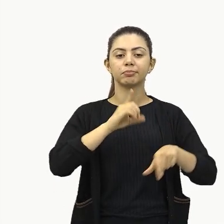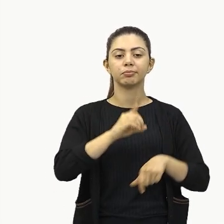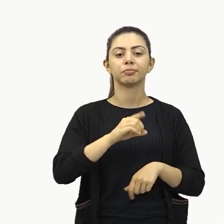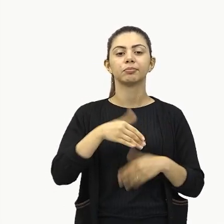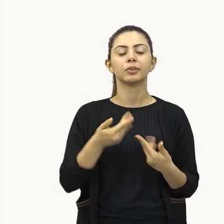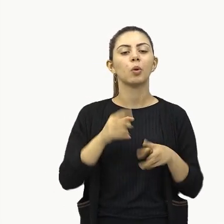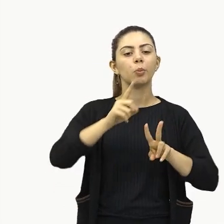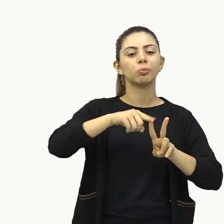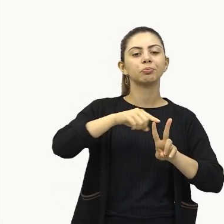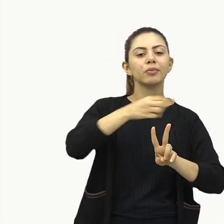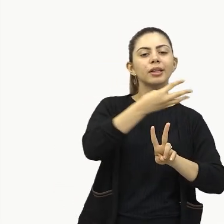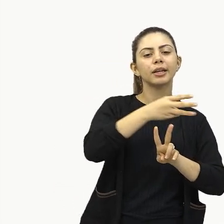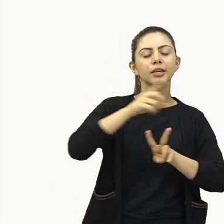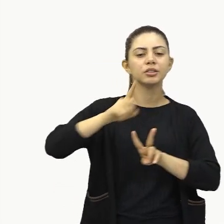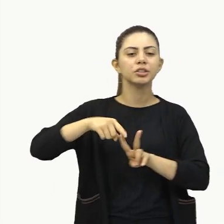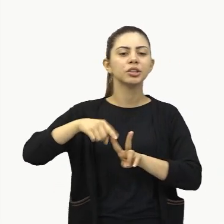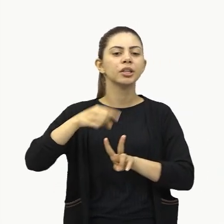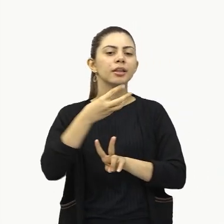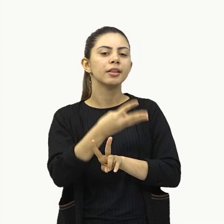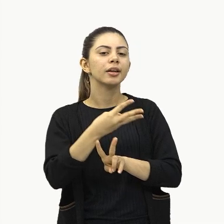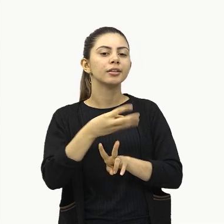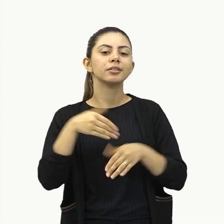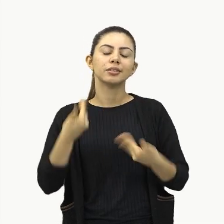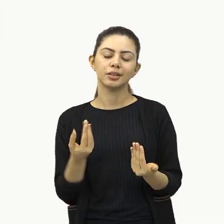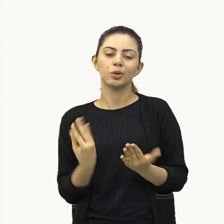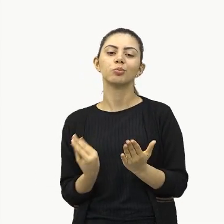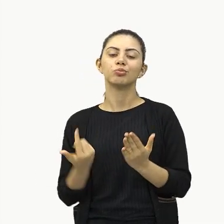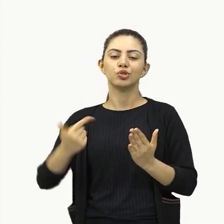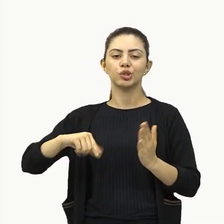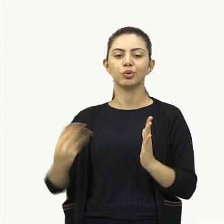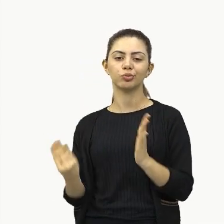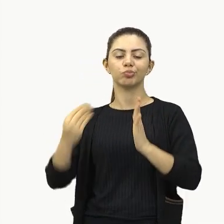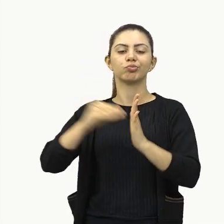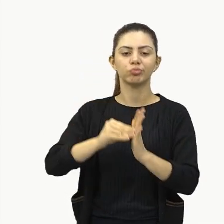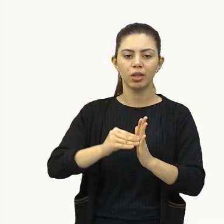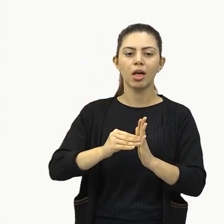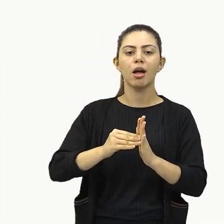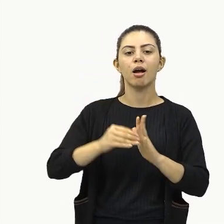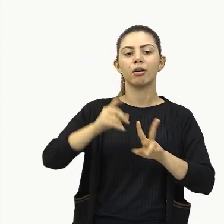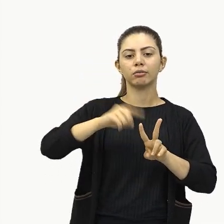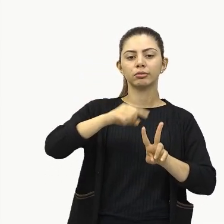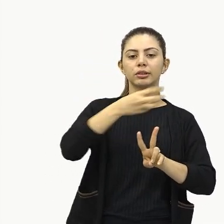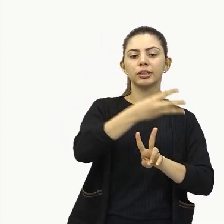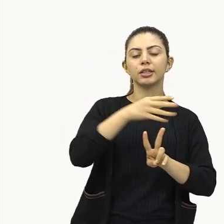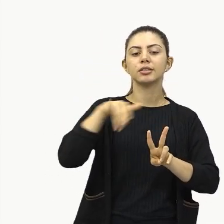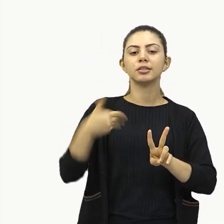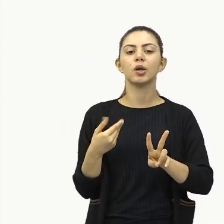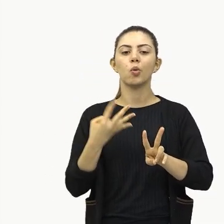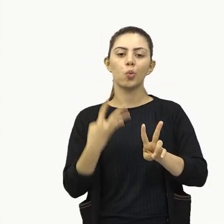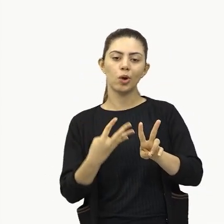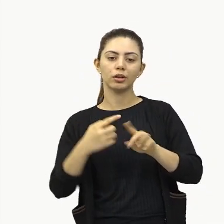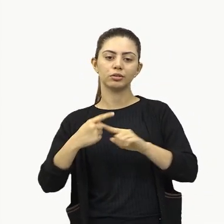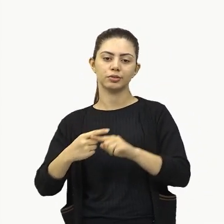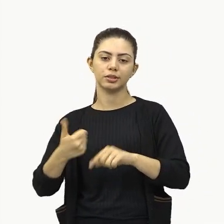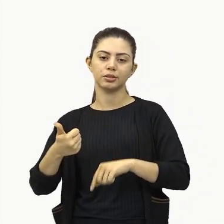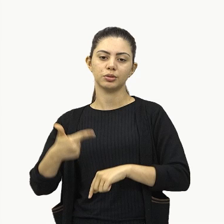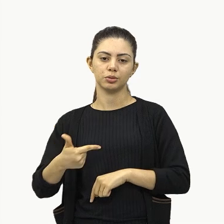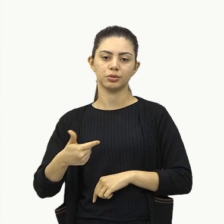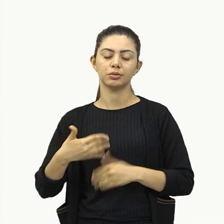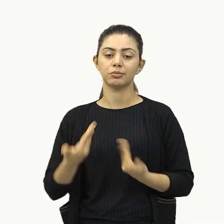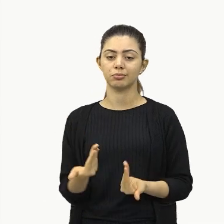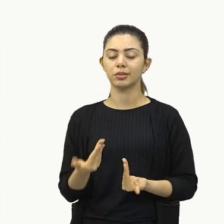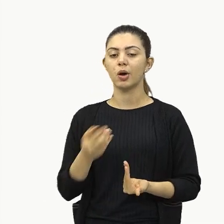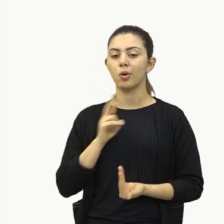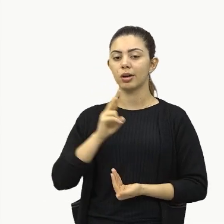e raiz cúbica de 12. É o mesmo índice e nós vamos ter 4 vezes 12, que ali vai ser